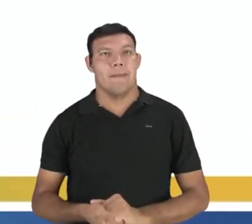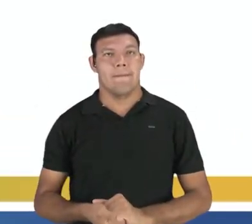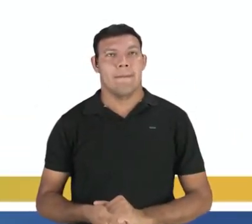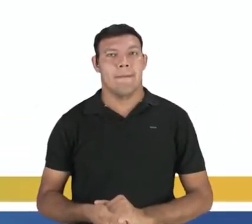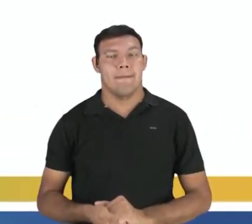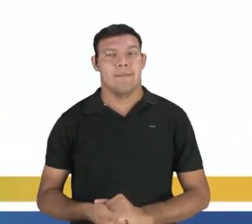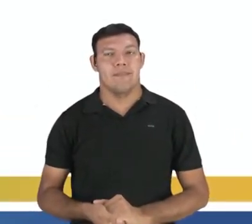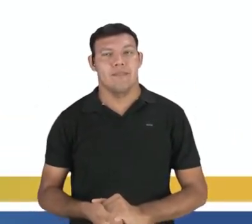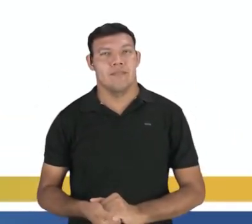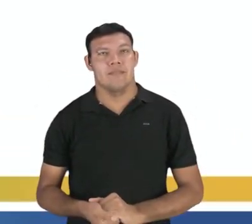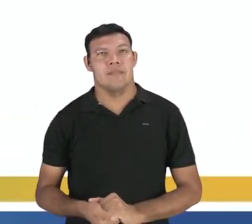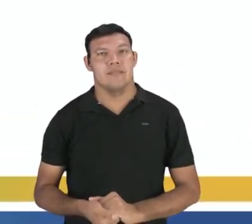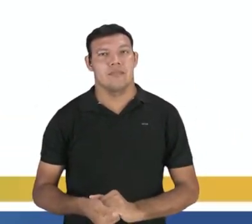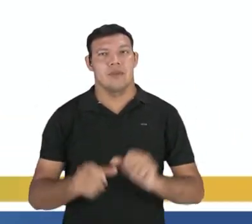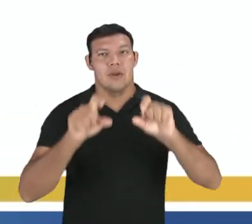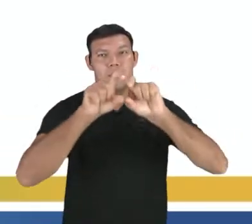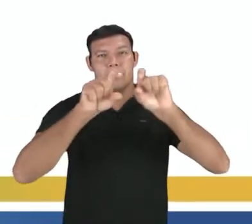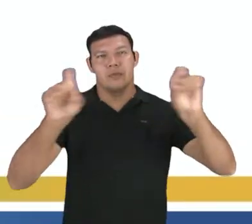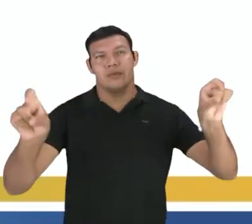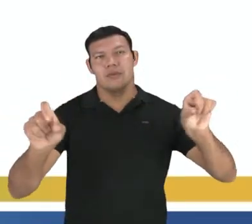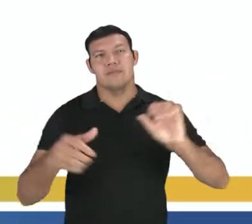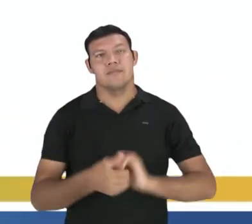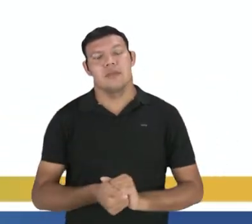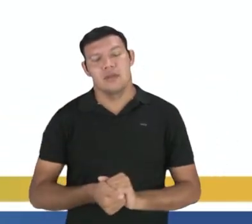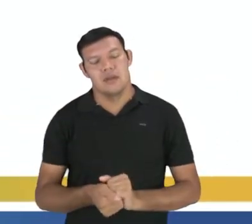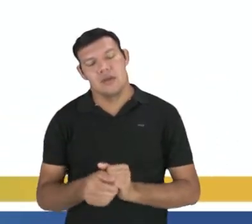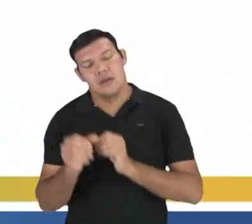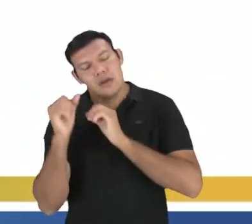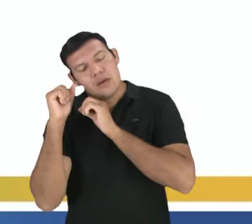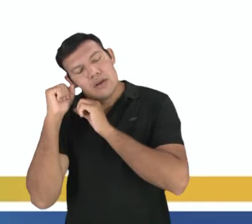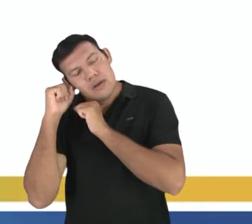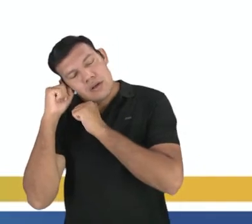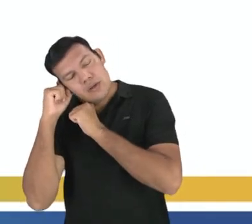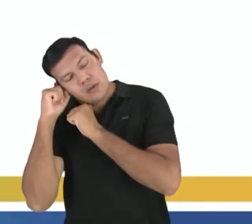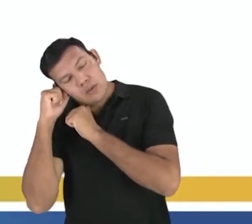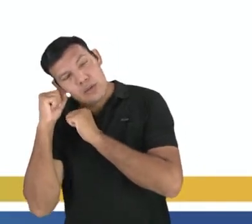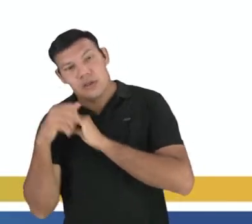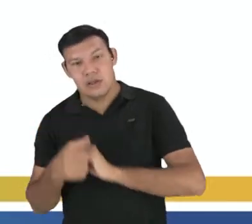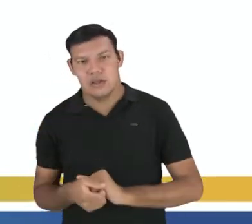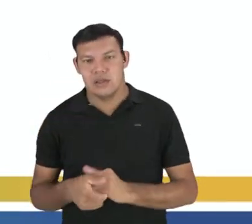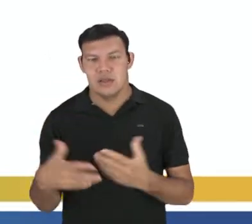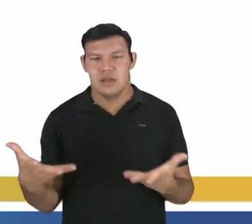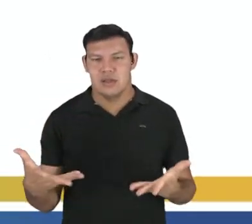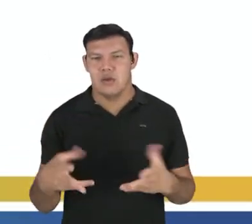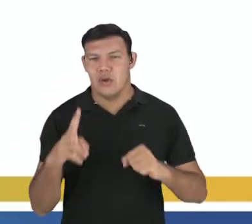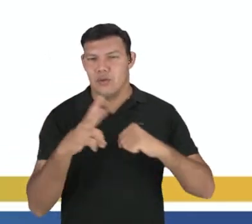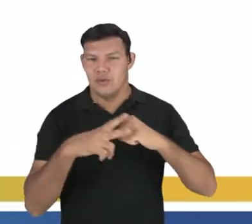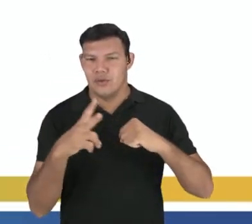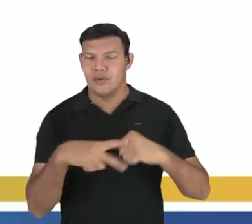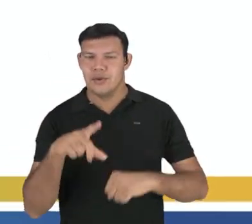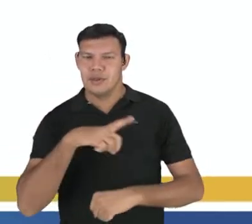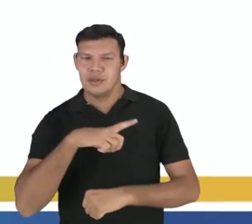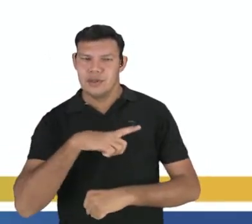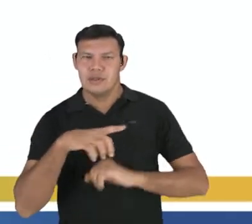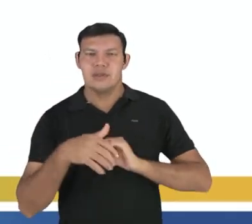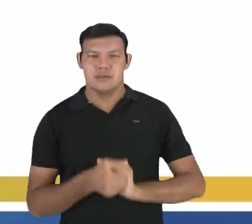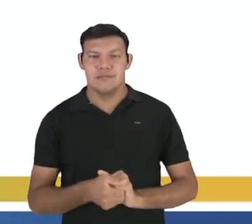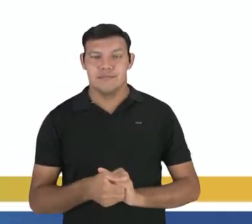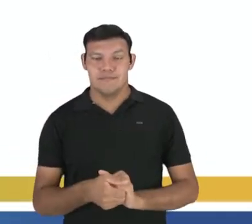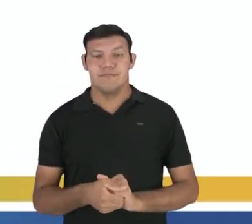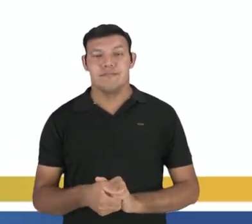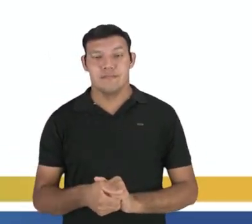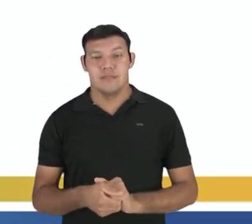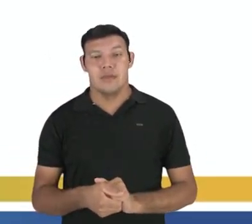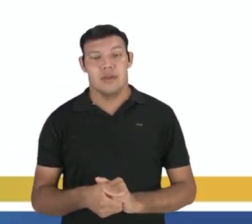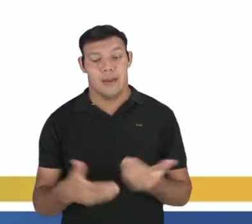Observe o trecho a seguir. Eu tenho sono muito leve. Veja que nesse trecho o verbo ter